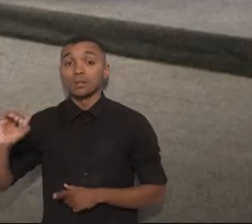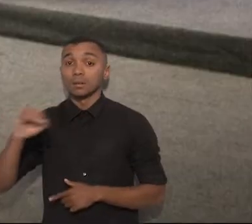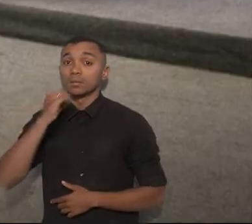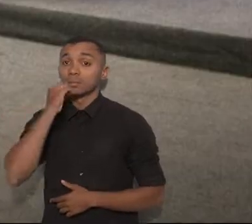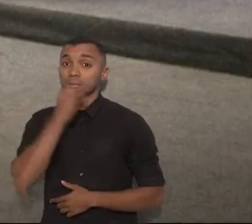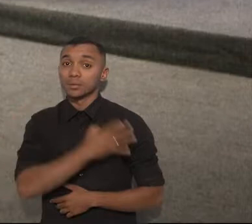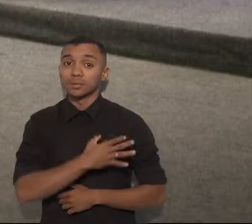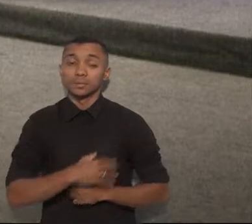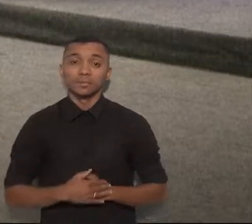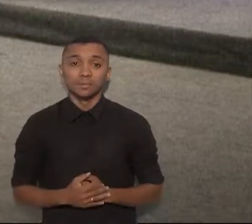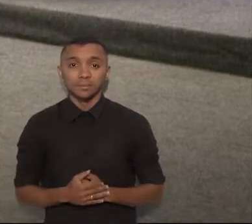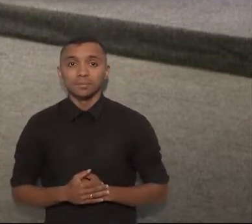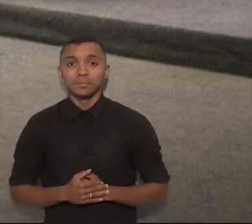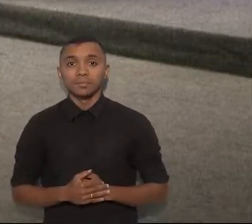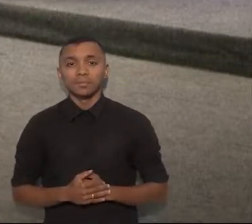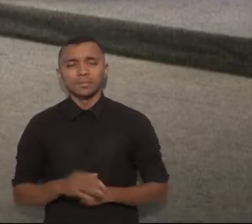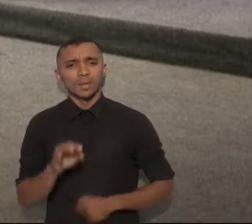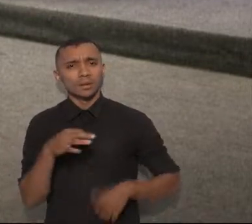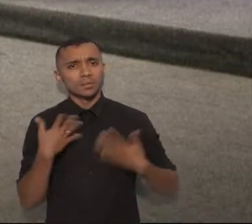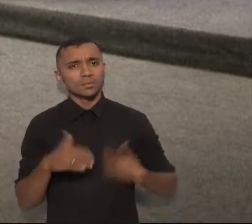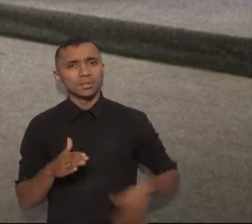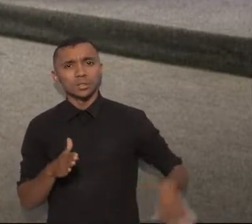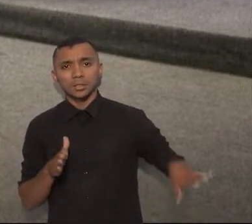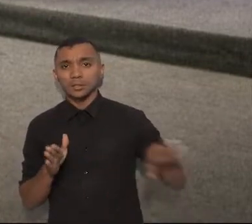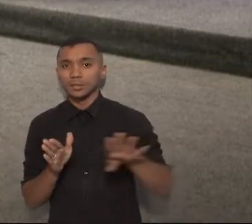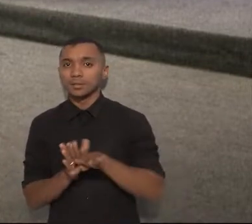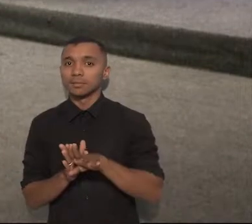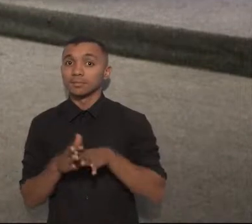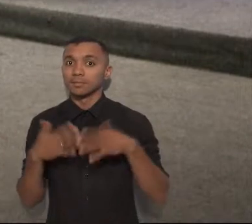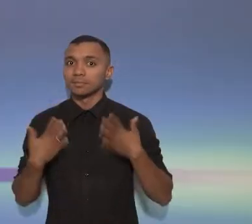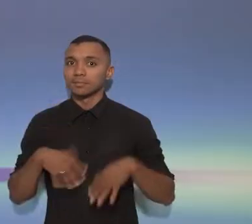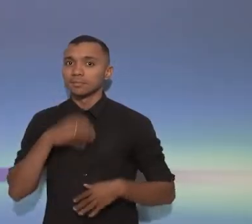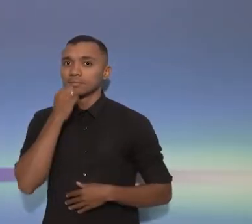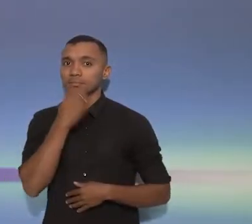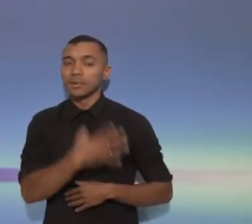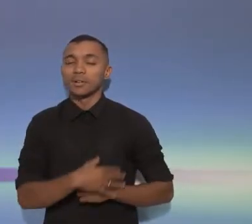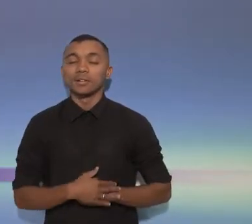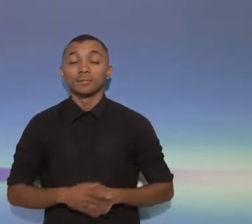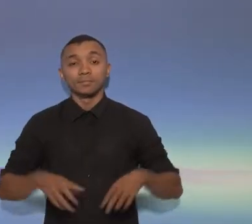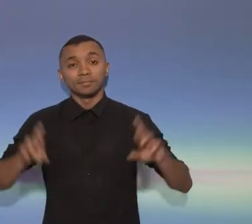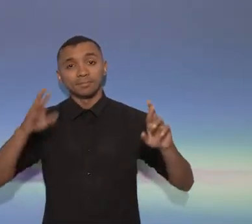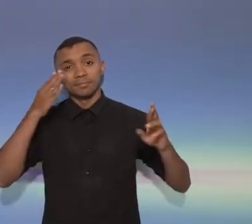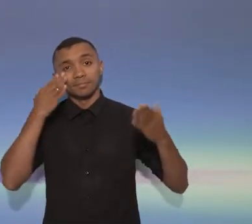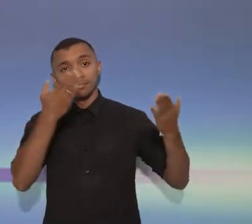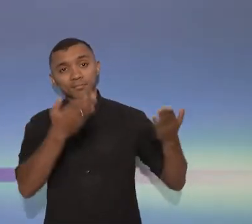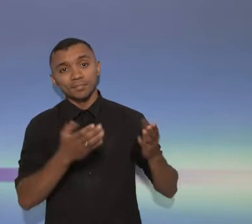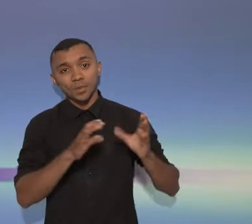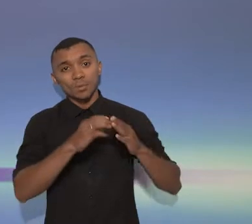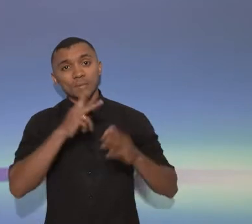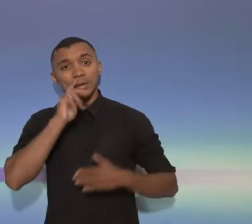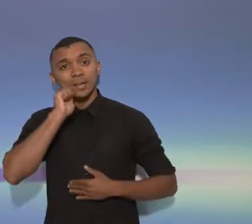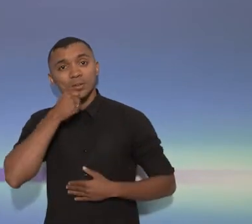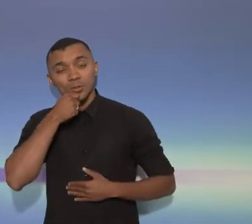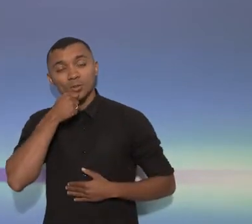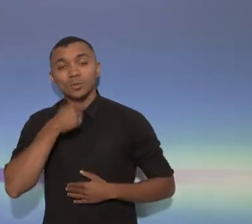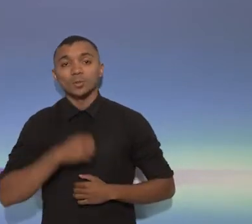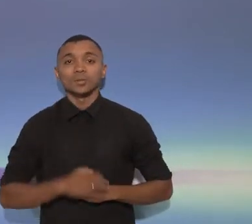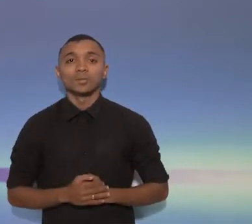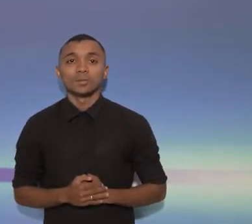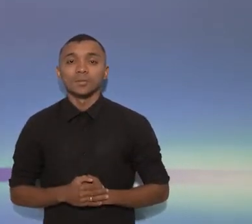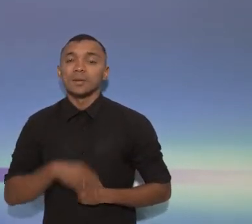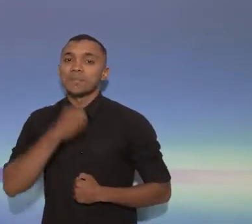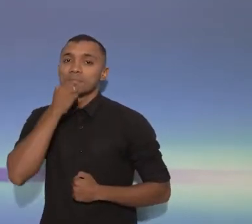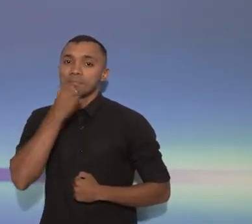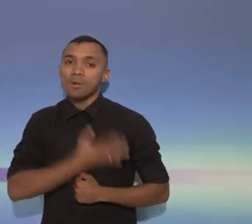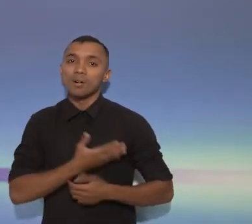viu? E a logística para chegar lá é boa. Pegar uma balsa. A gente fica aí na torcida, né? Pacajus, Oliveira Canidé, sempre. Parabenizar, né? Bons